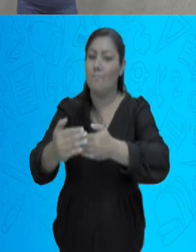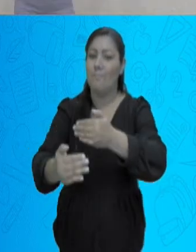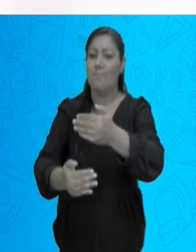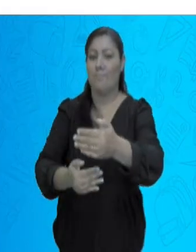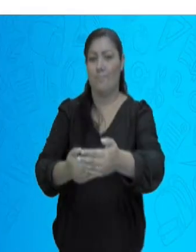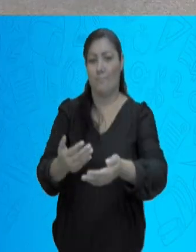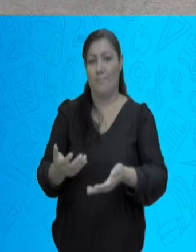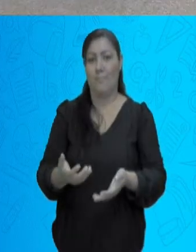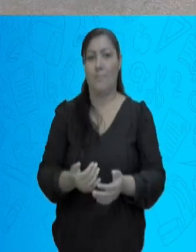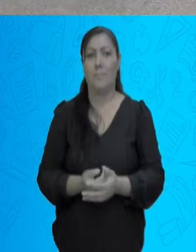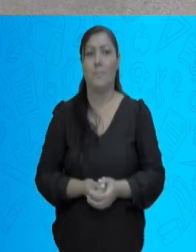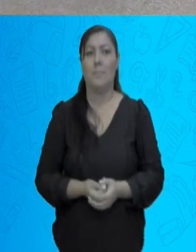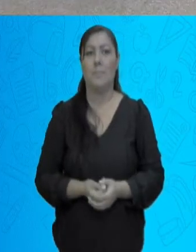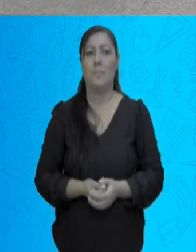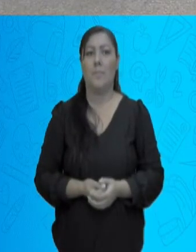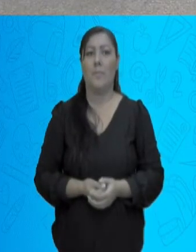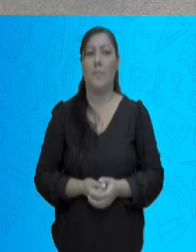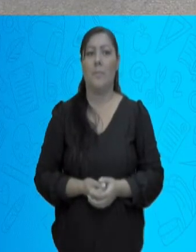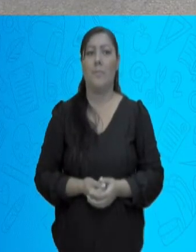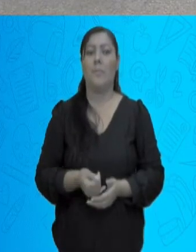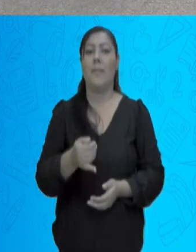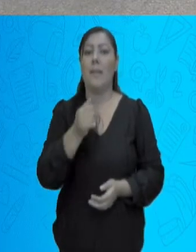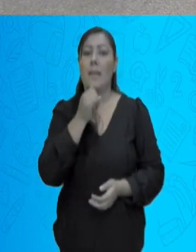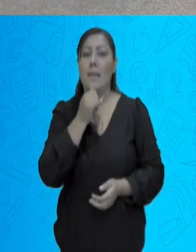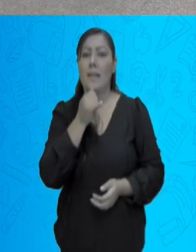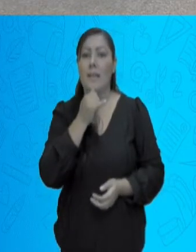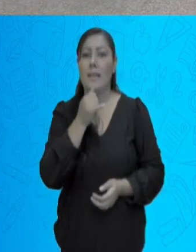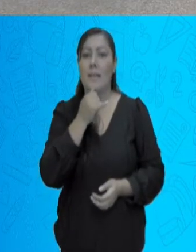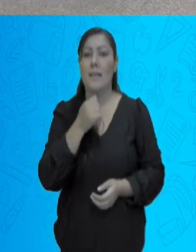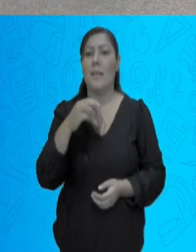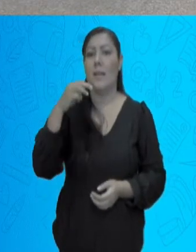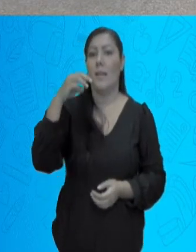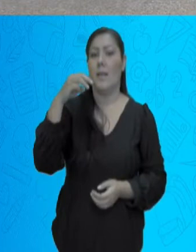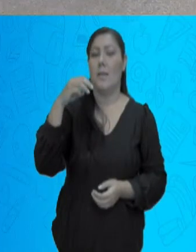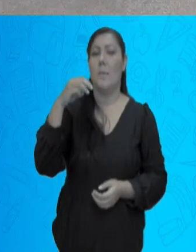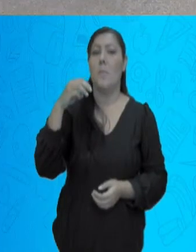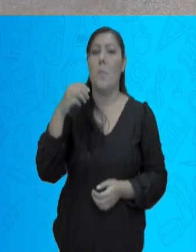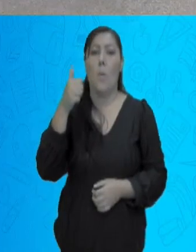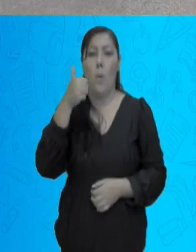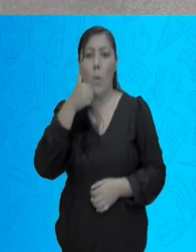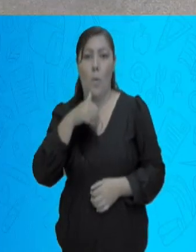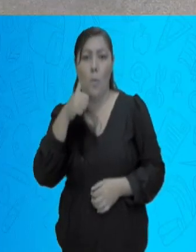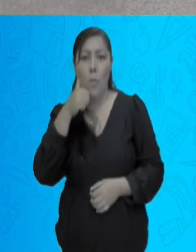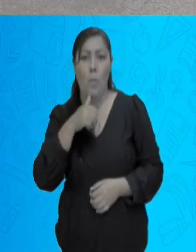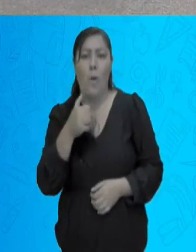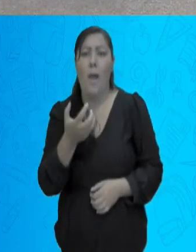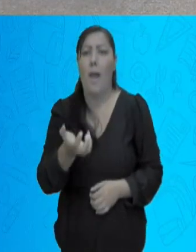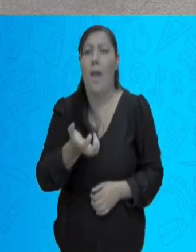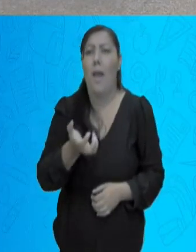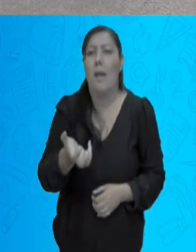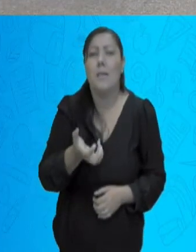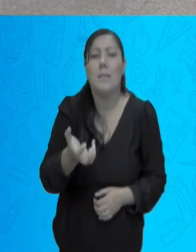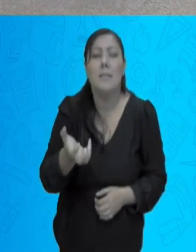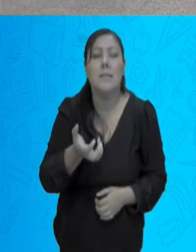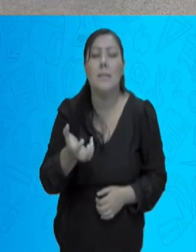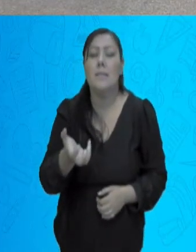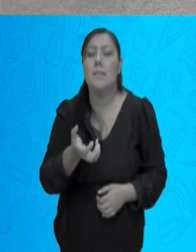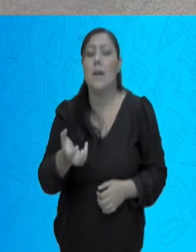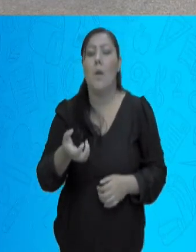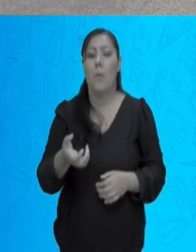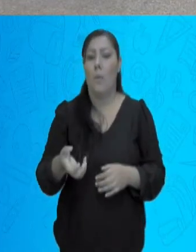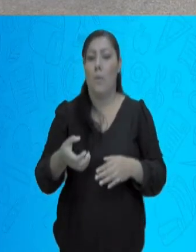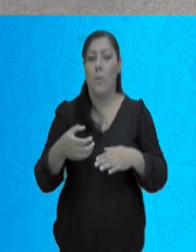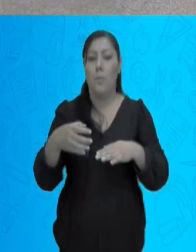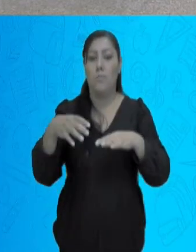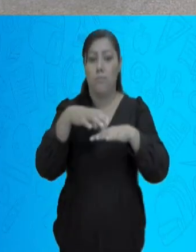exemplo claro que eu vou dar aqui. Maria está querendo muito um novo tênis. Então,